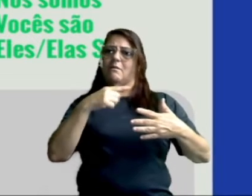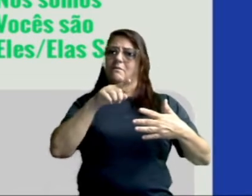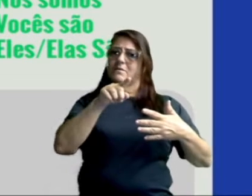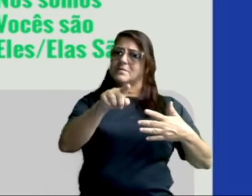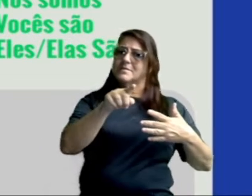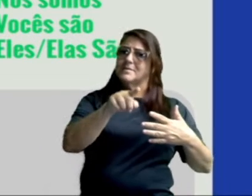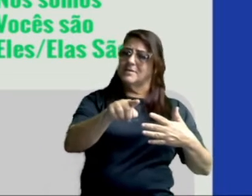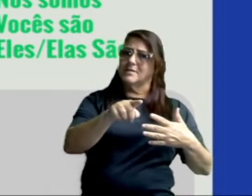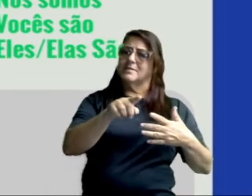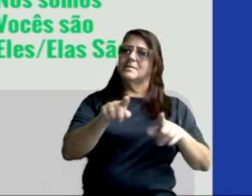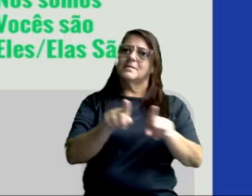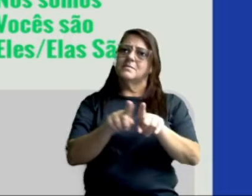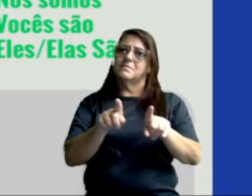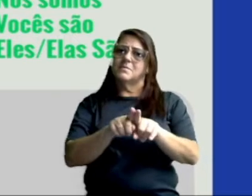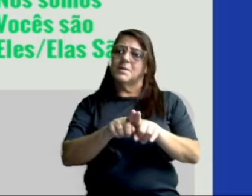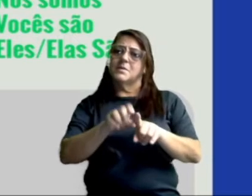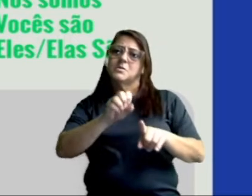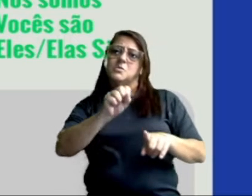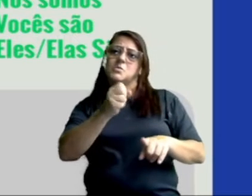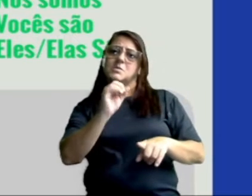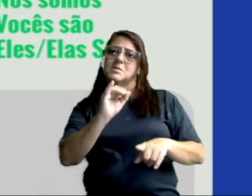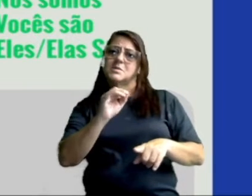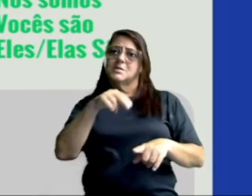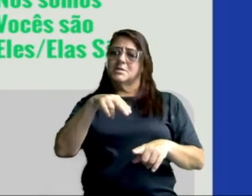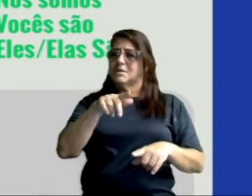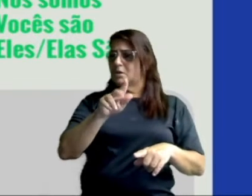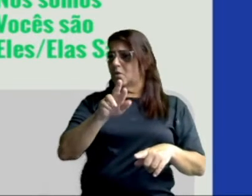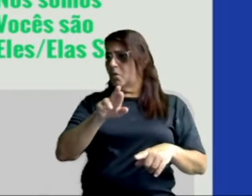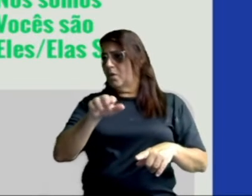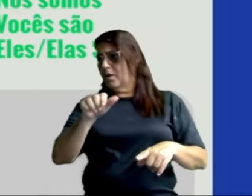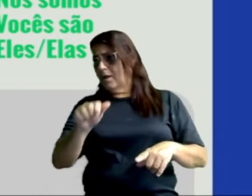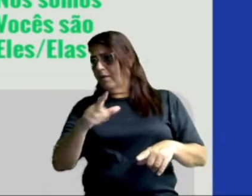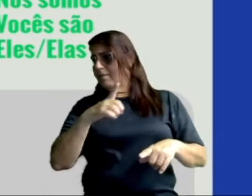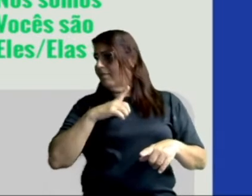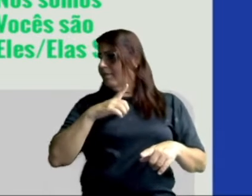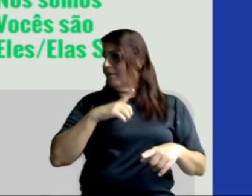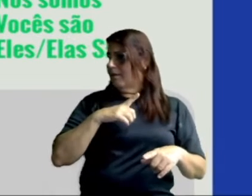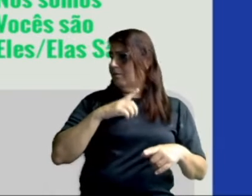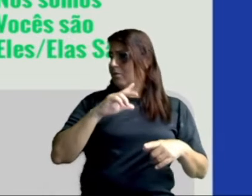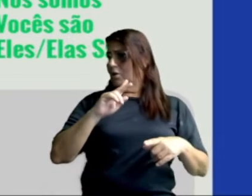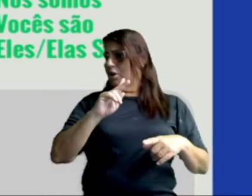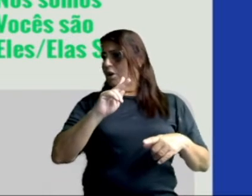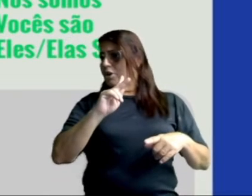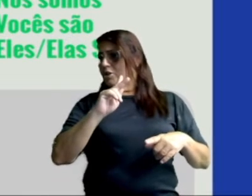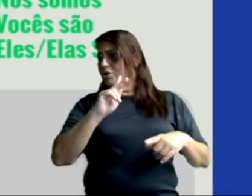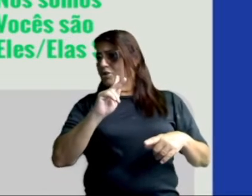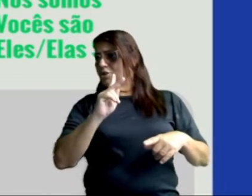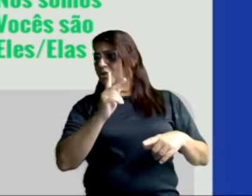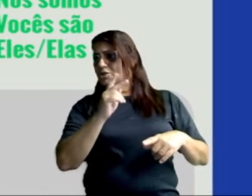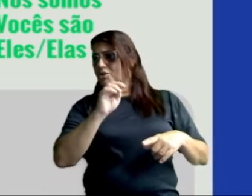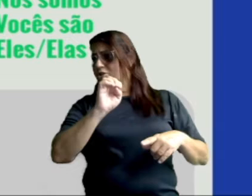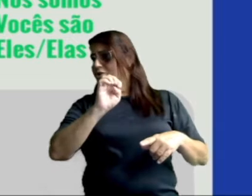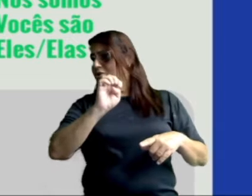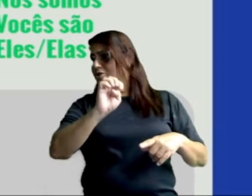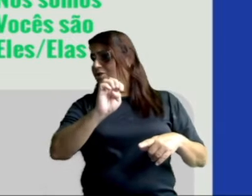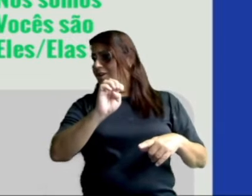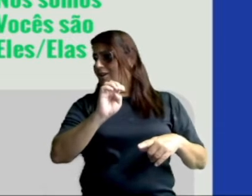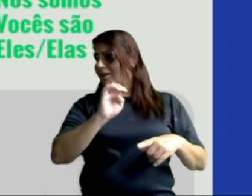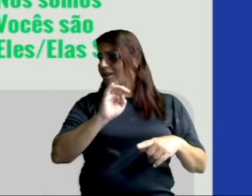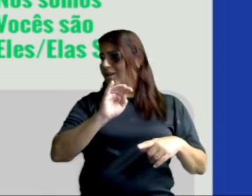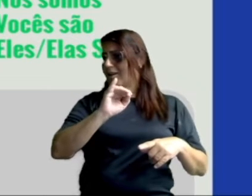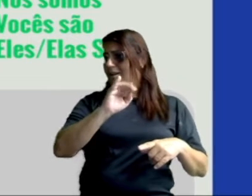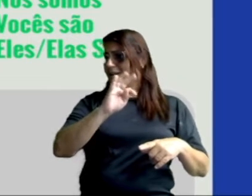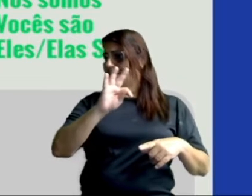singular. Também no singular, nós temos he, she e it. Lembrando que he, she e